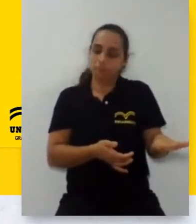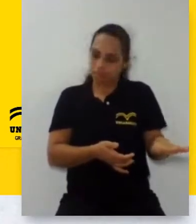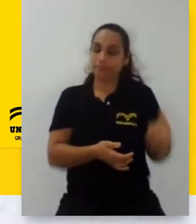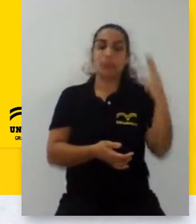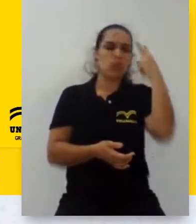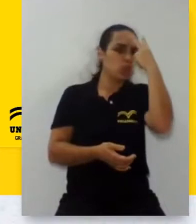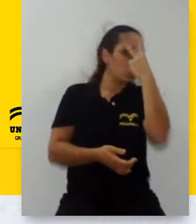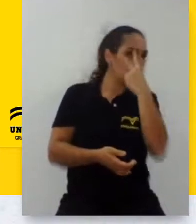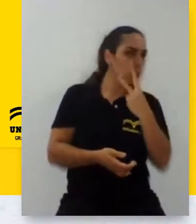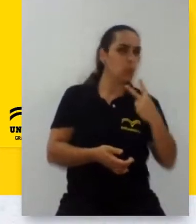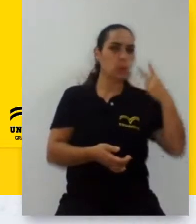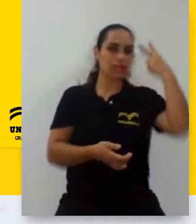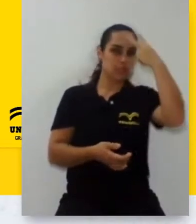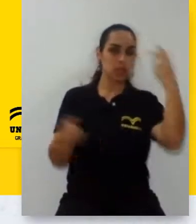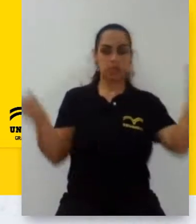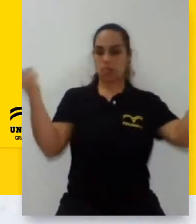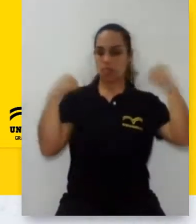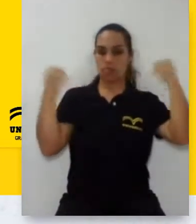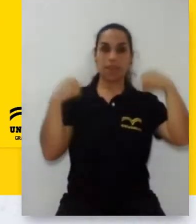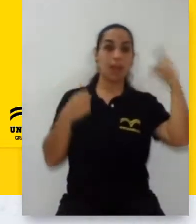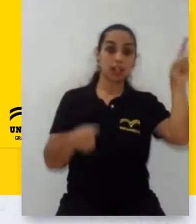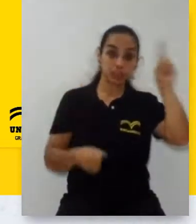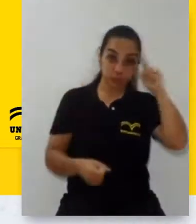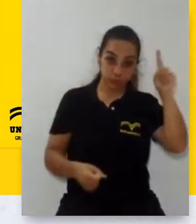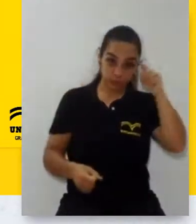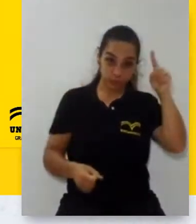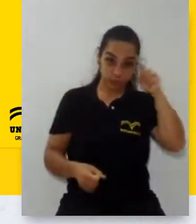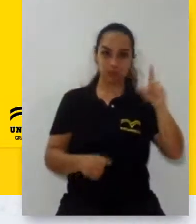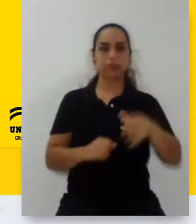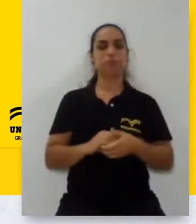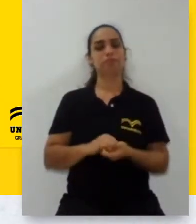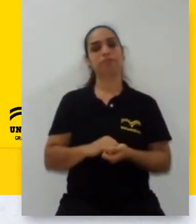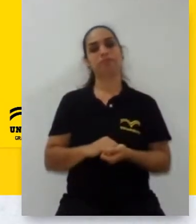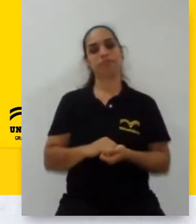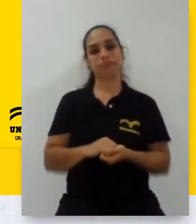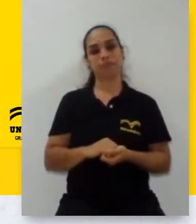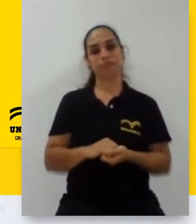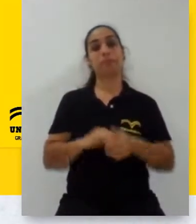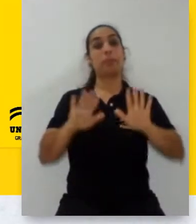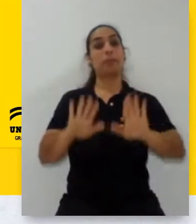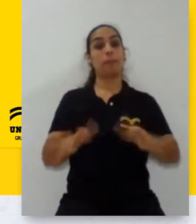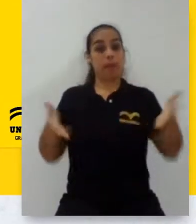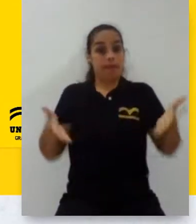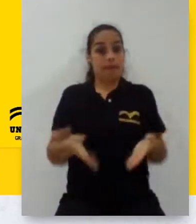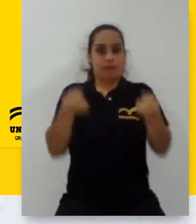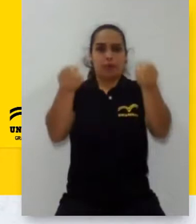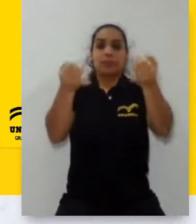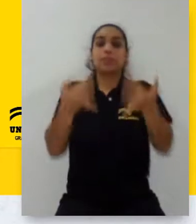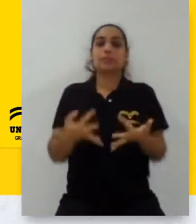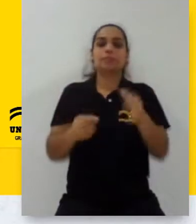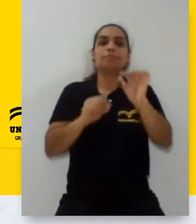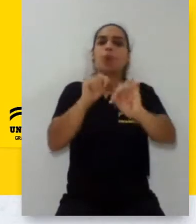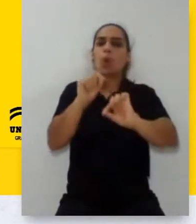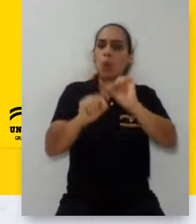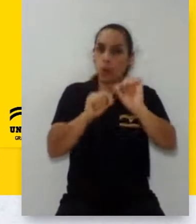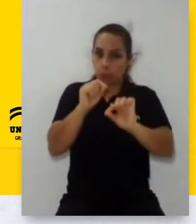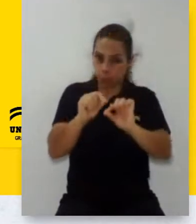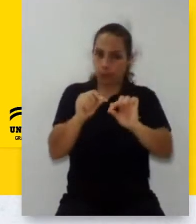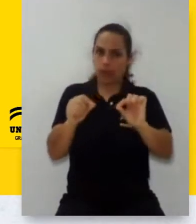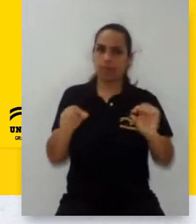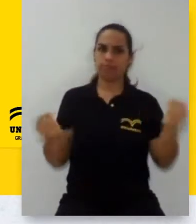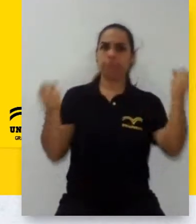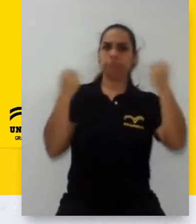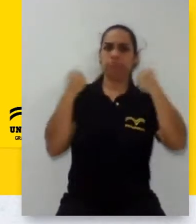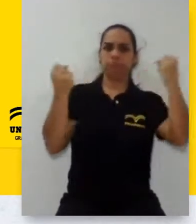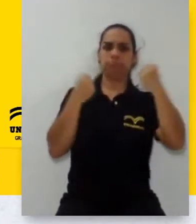por dia. Essa é a recomendação. Mas agora eu estou colocando para vocês o seguinte: exercício moderado e exercício intenso. Qual a